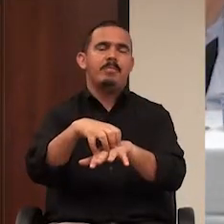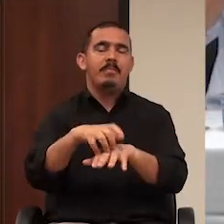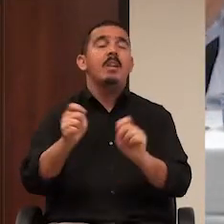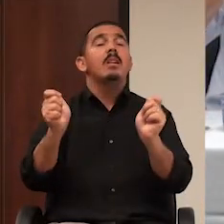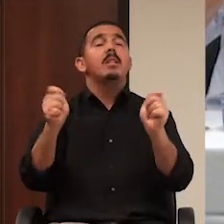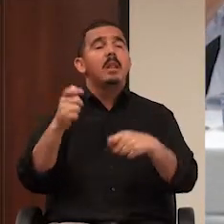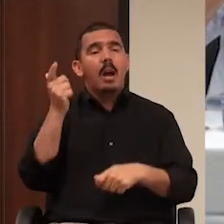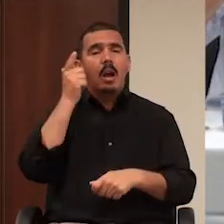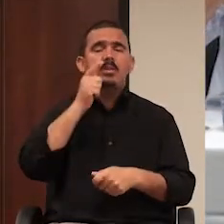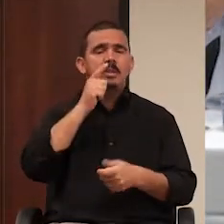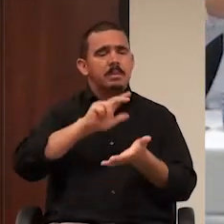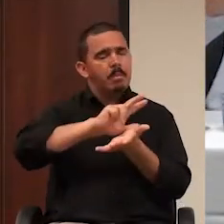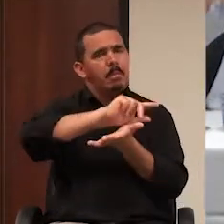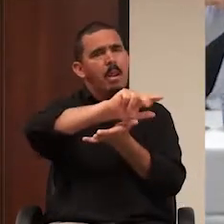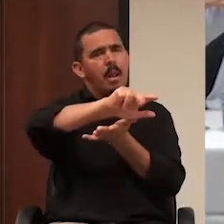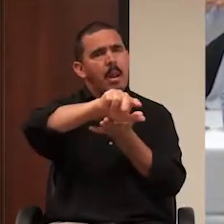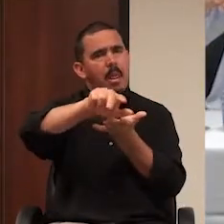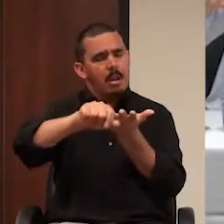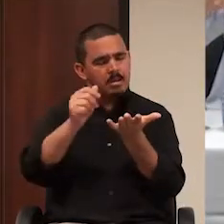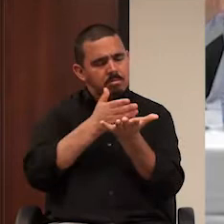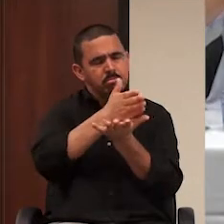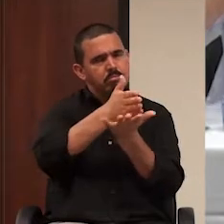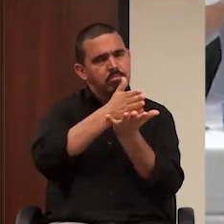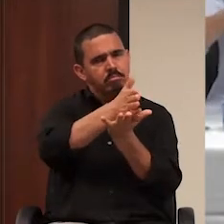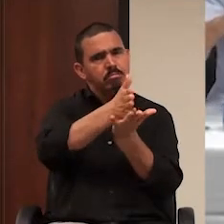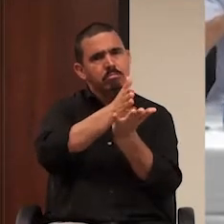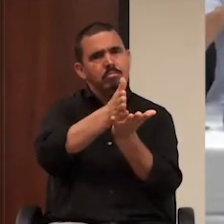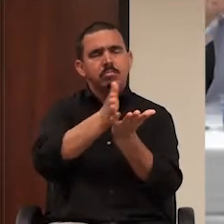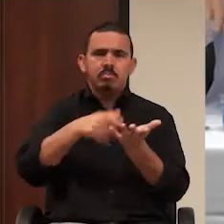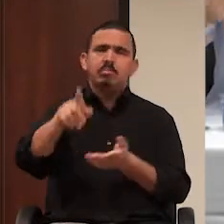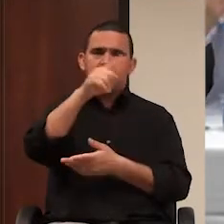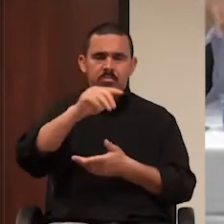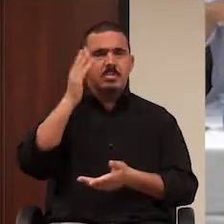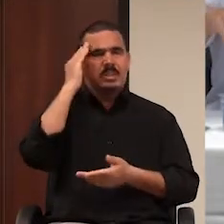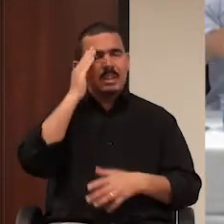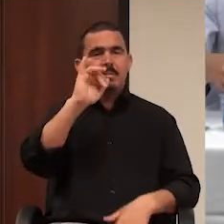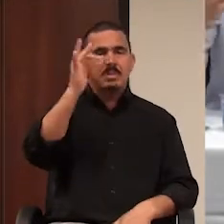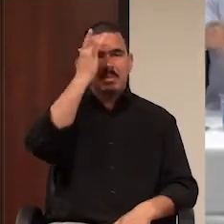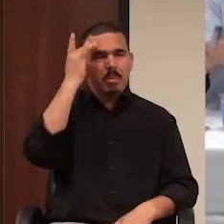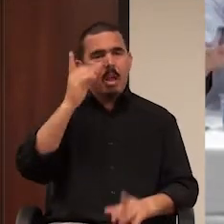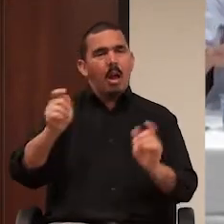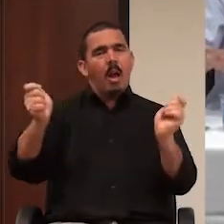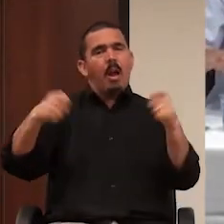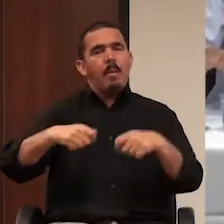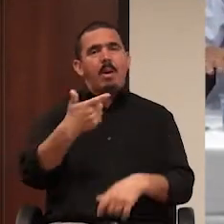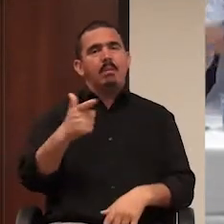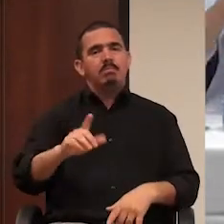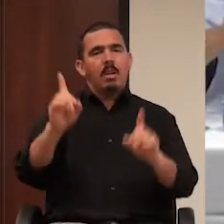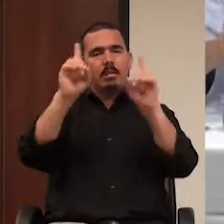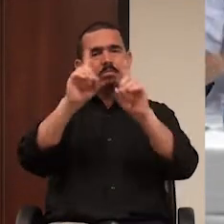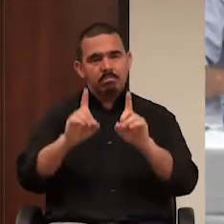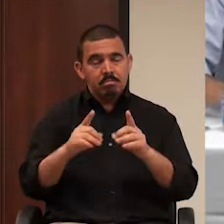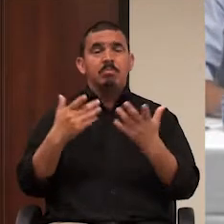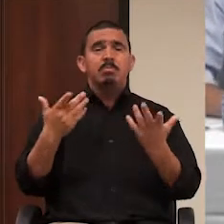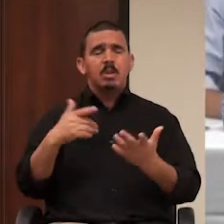conseguir a esterilização. Apesar que hoje isso já está mais... já há até uma vedação legal para isso, né? Mas até